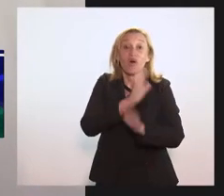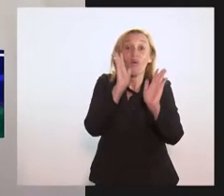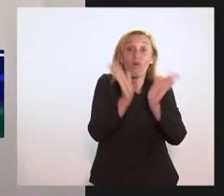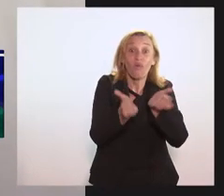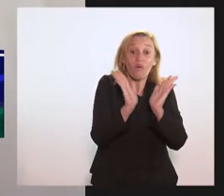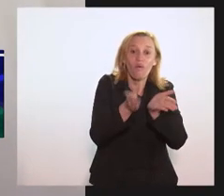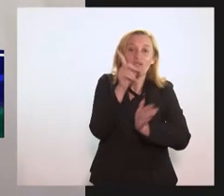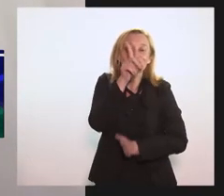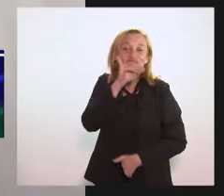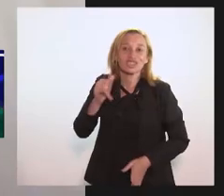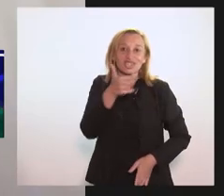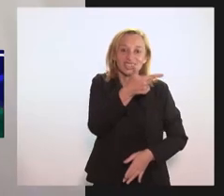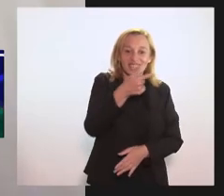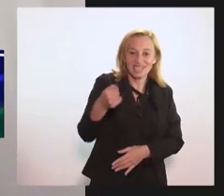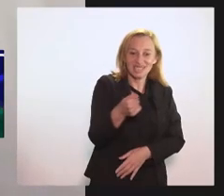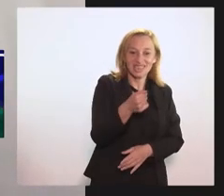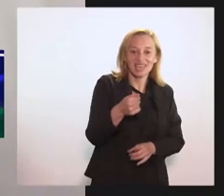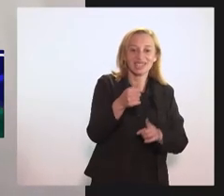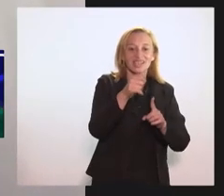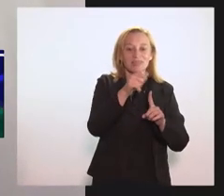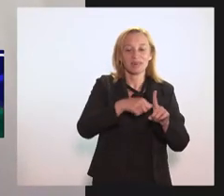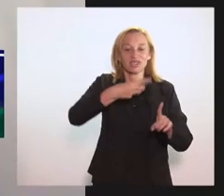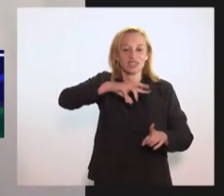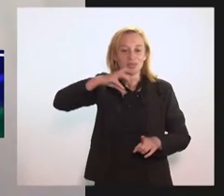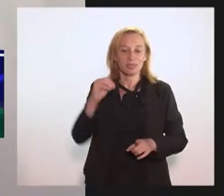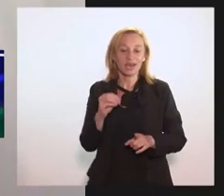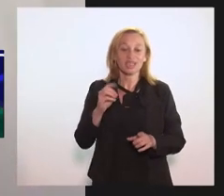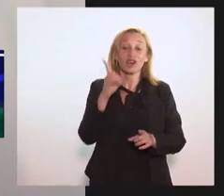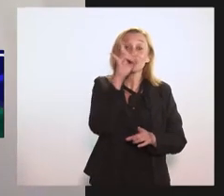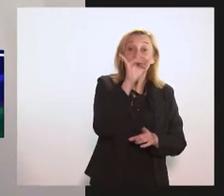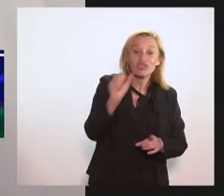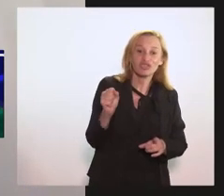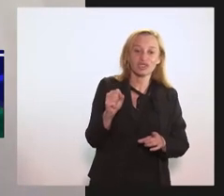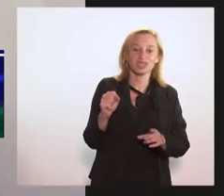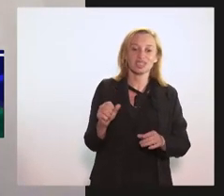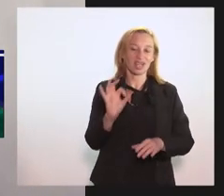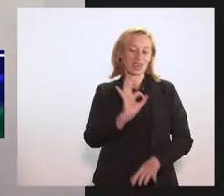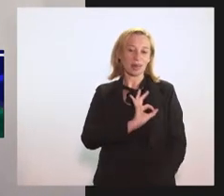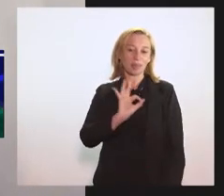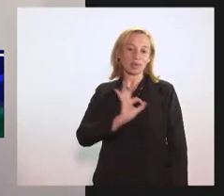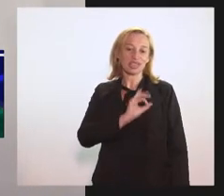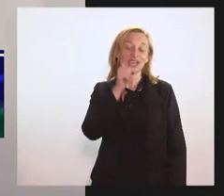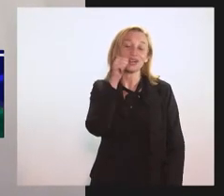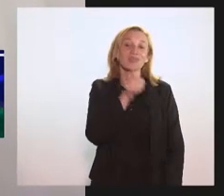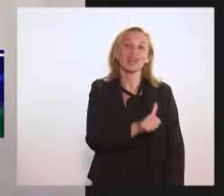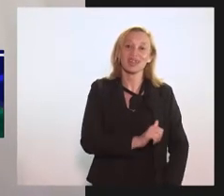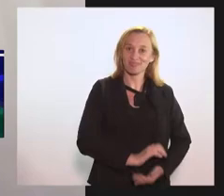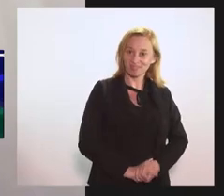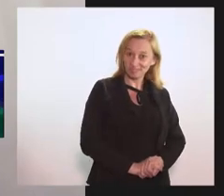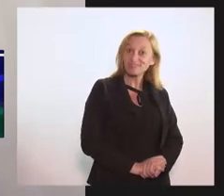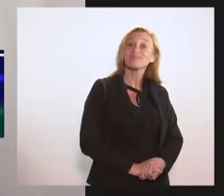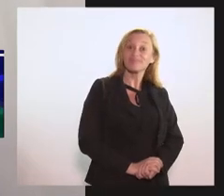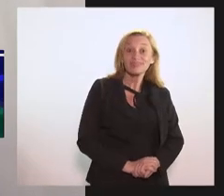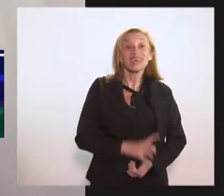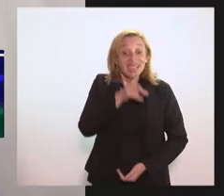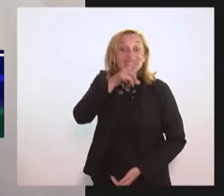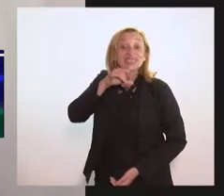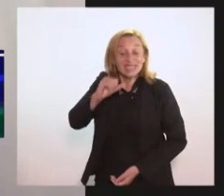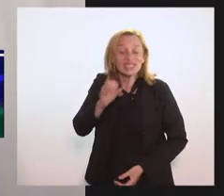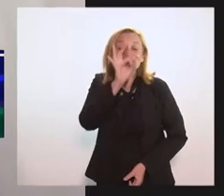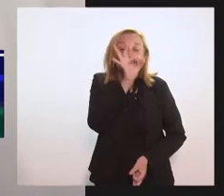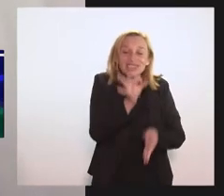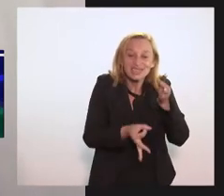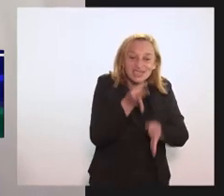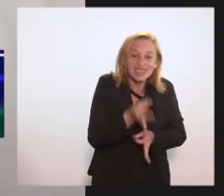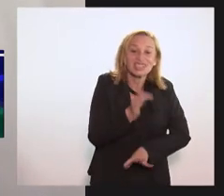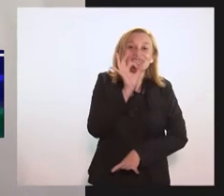no dia 17 de março, é o Dia da Policial Feminina. E esse dia foi